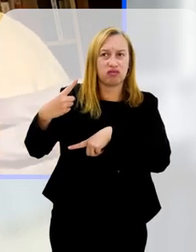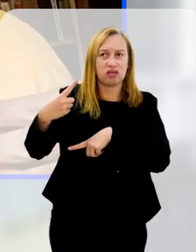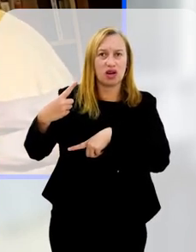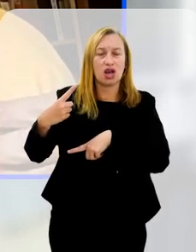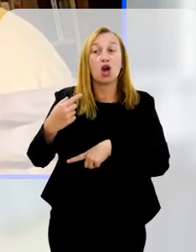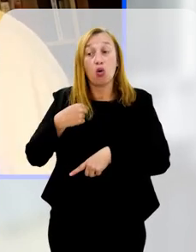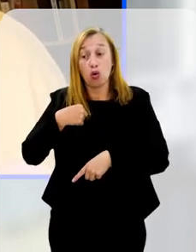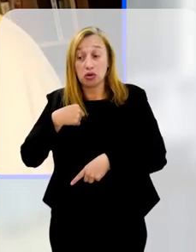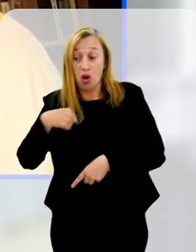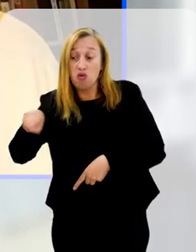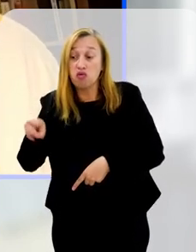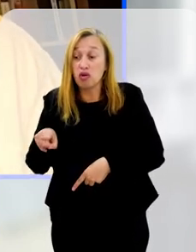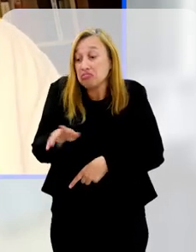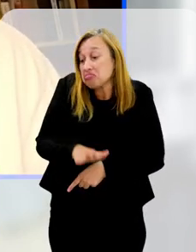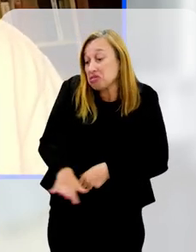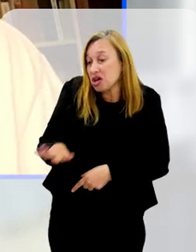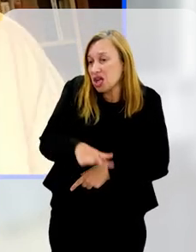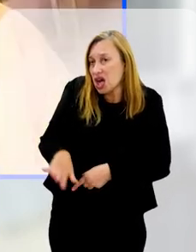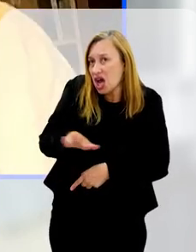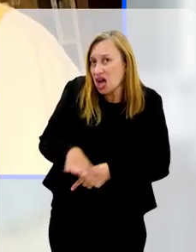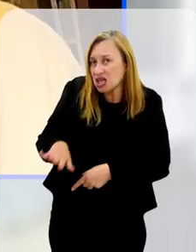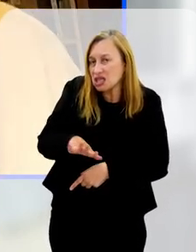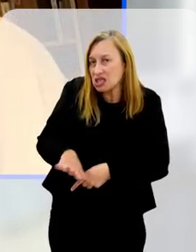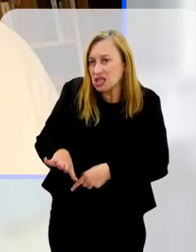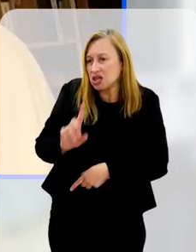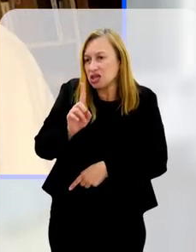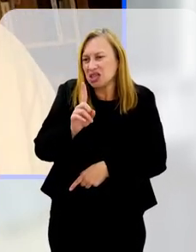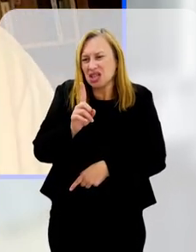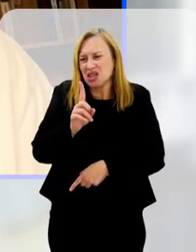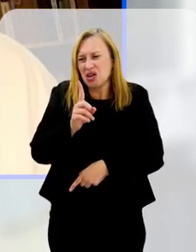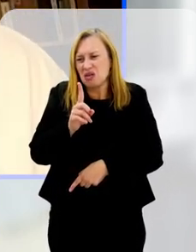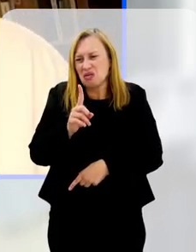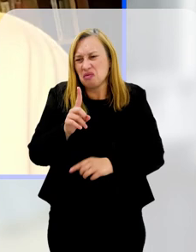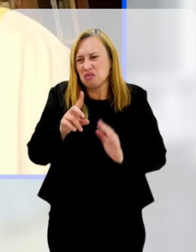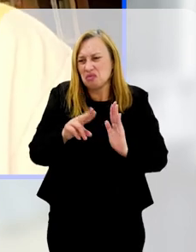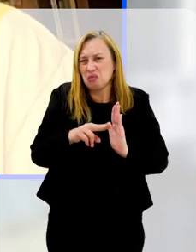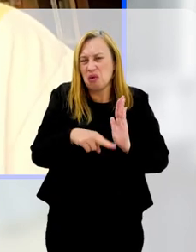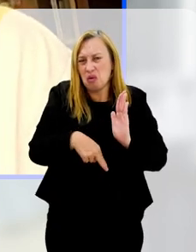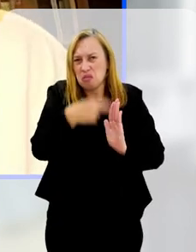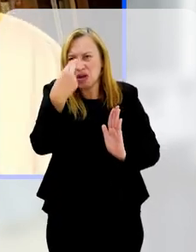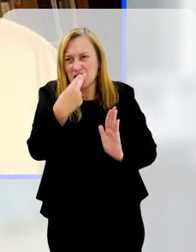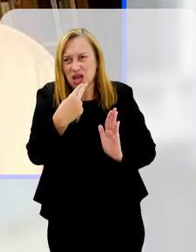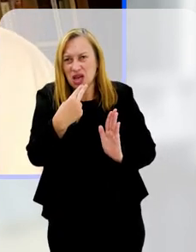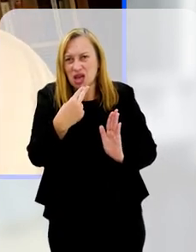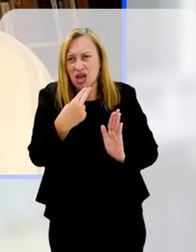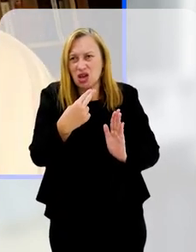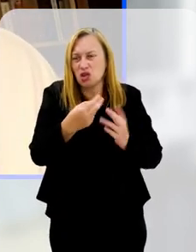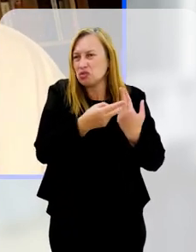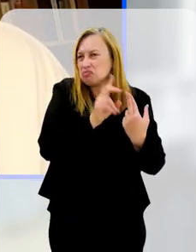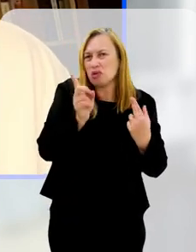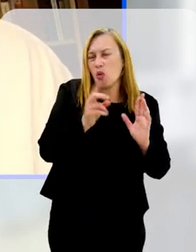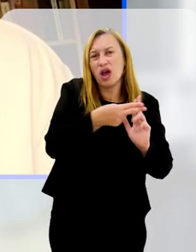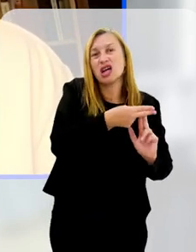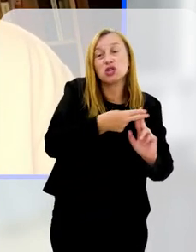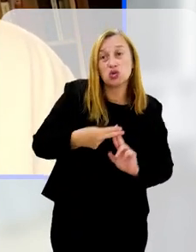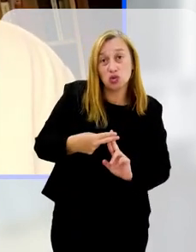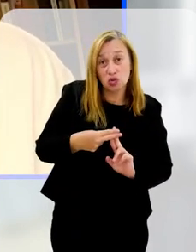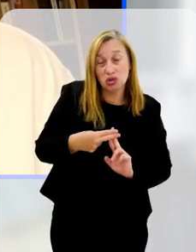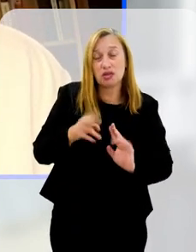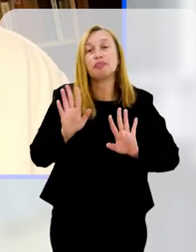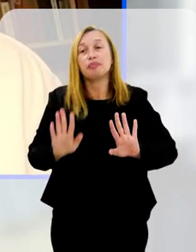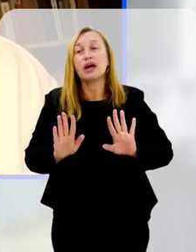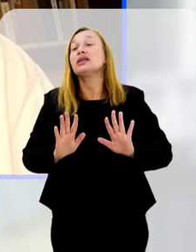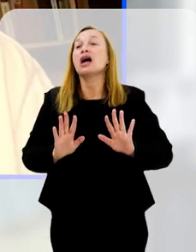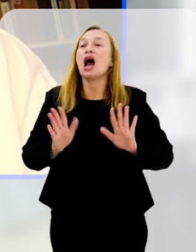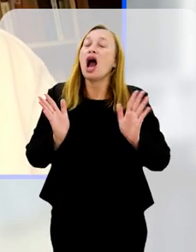primeira operação que eu fiz quando eu era criança não era SUS, mas foi pelo sistema público de saúde